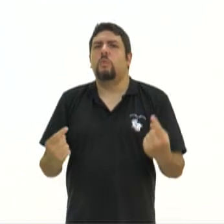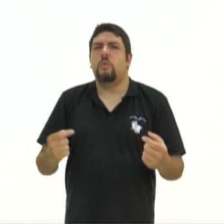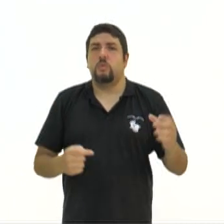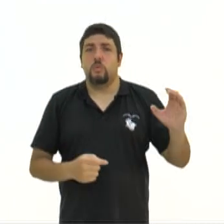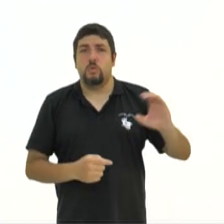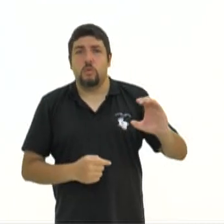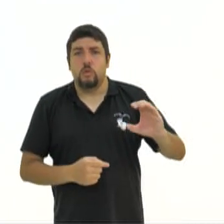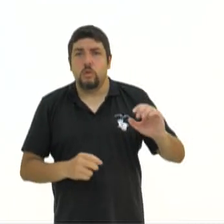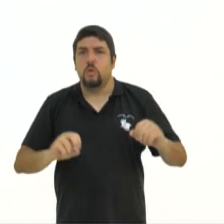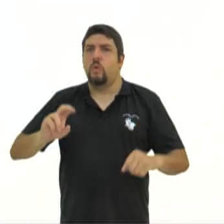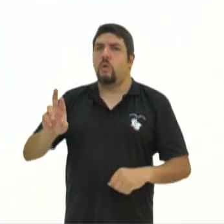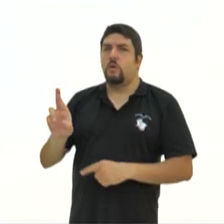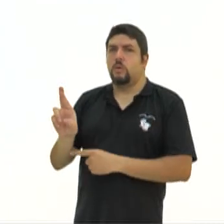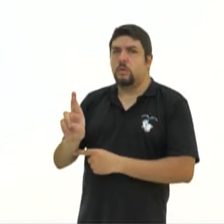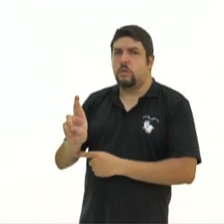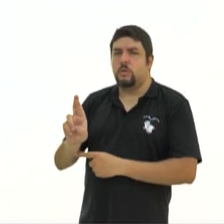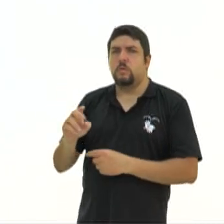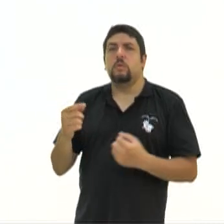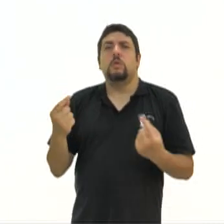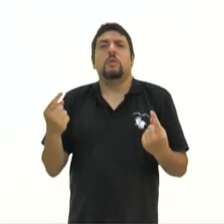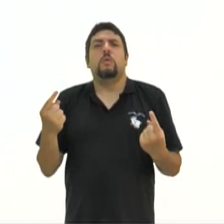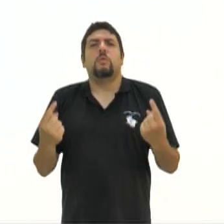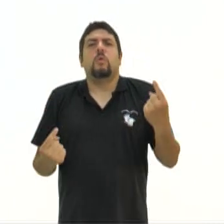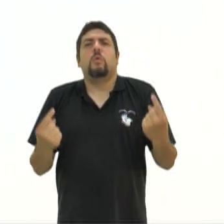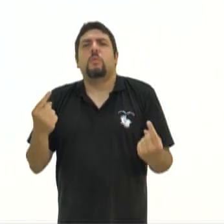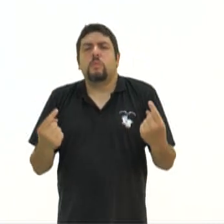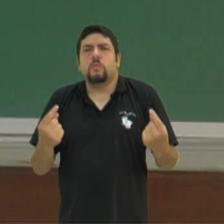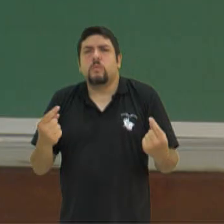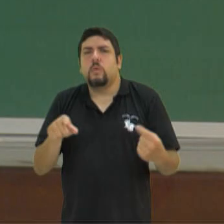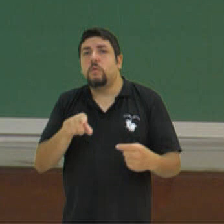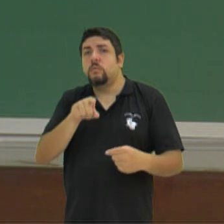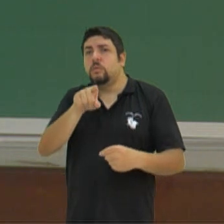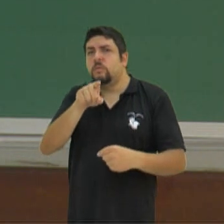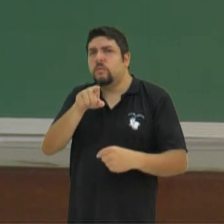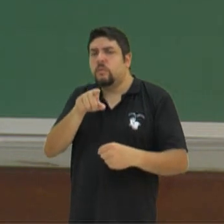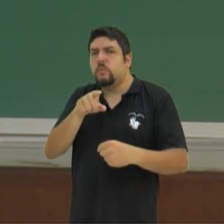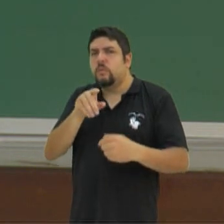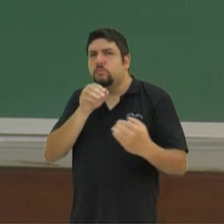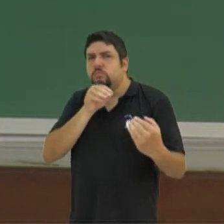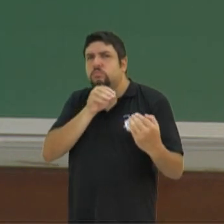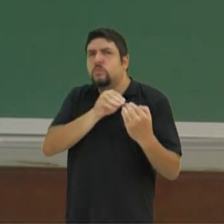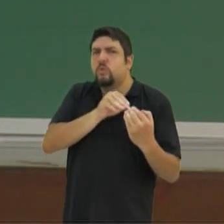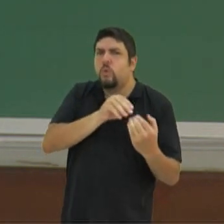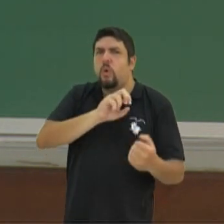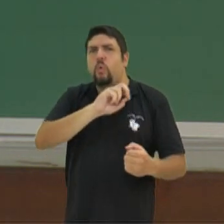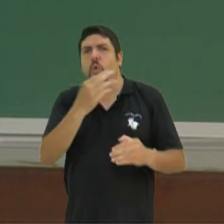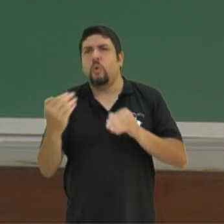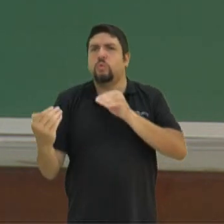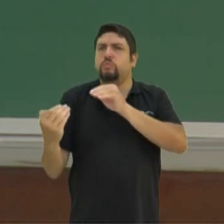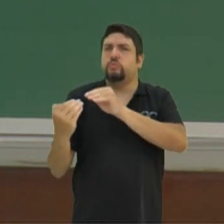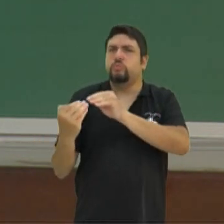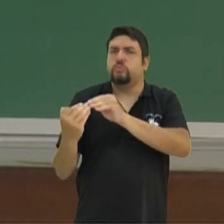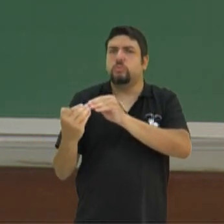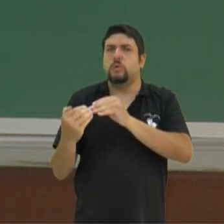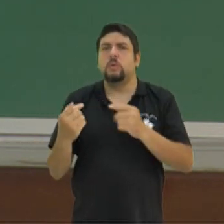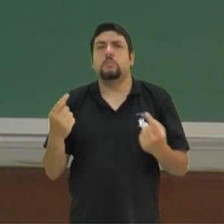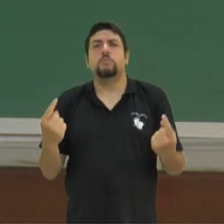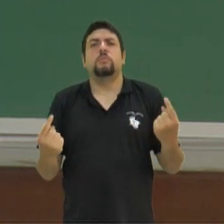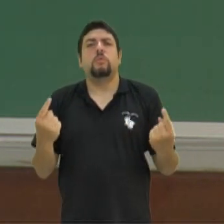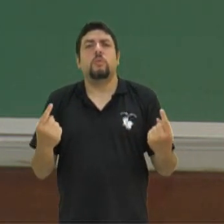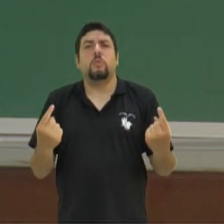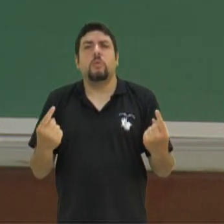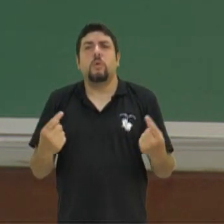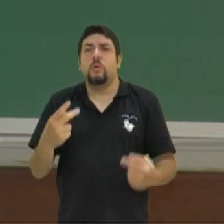o ceticismo, é o racionalismo? Então, qual dessas duas correntes filosóficas faz mais sentido para